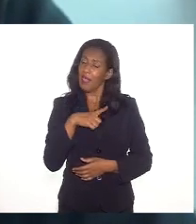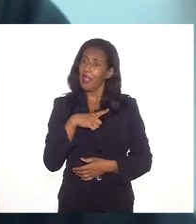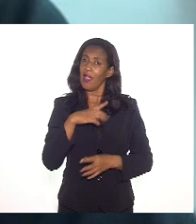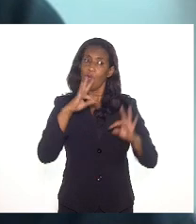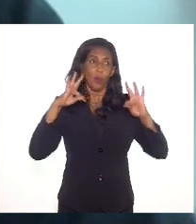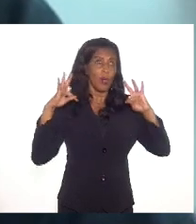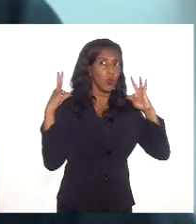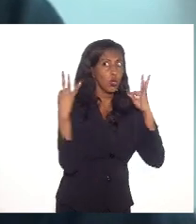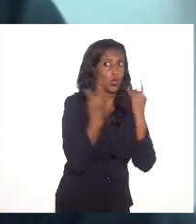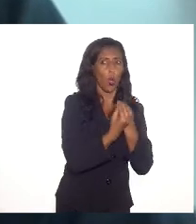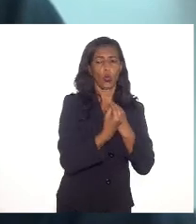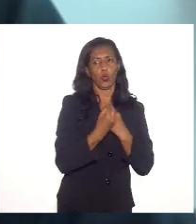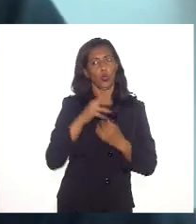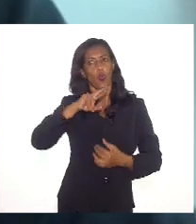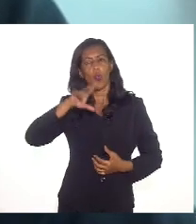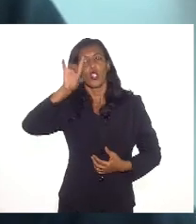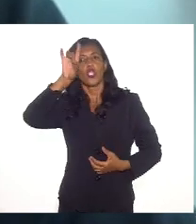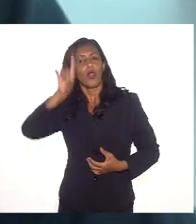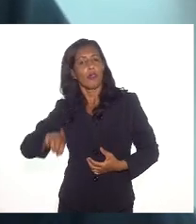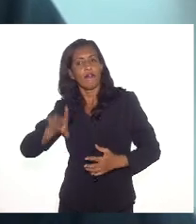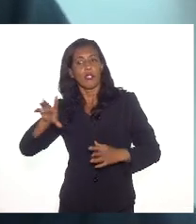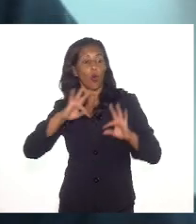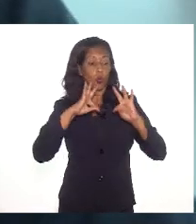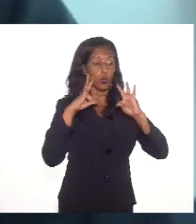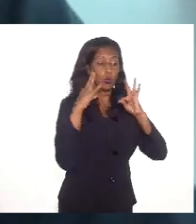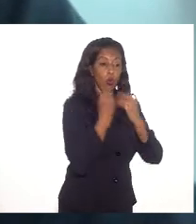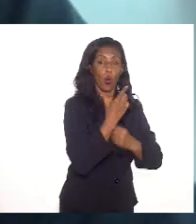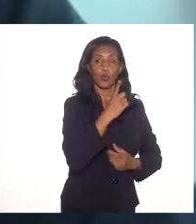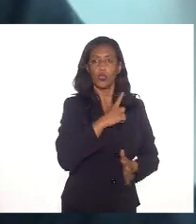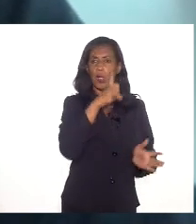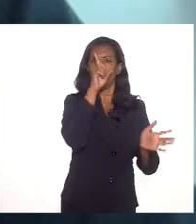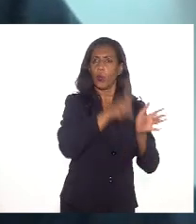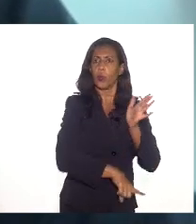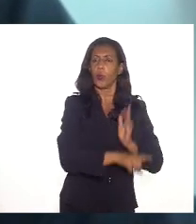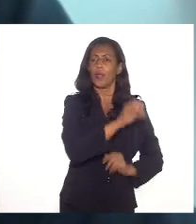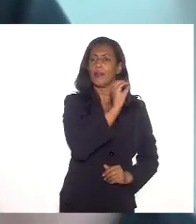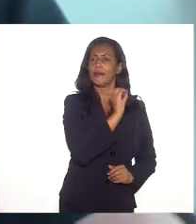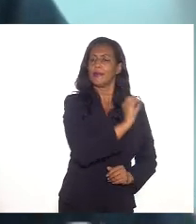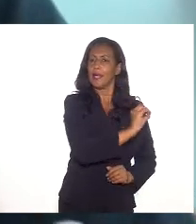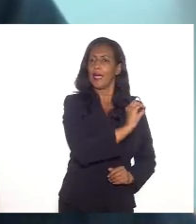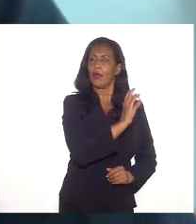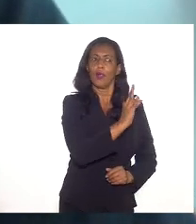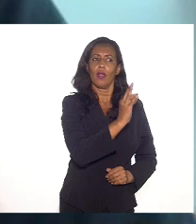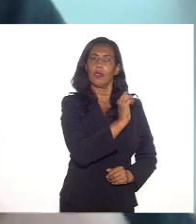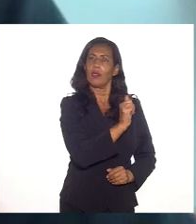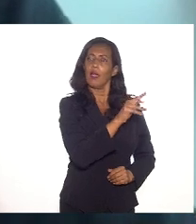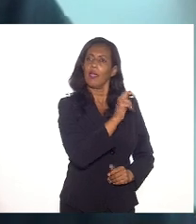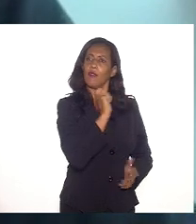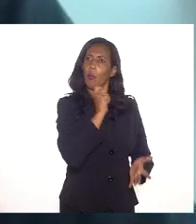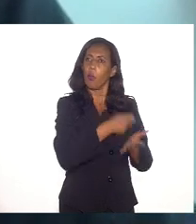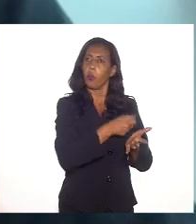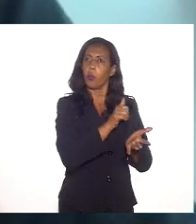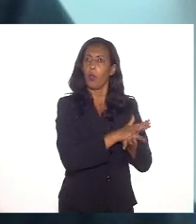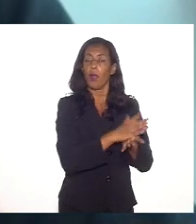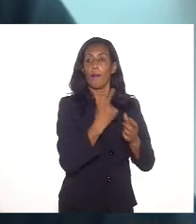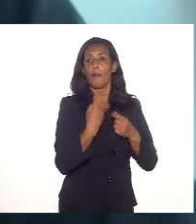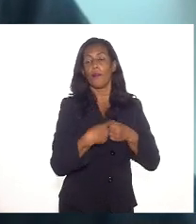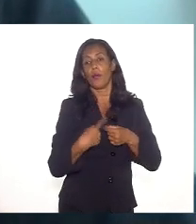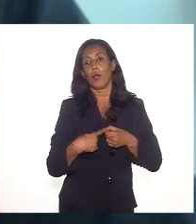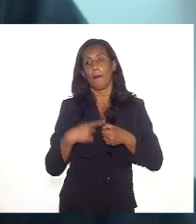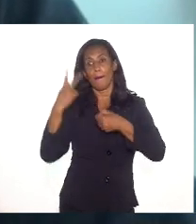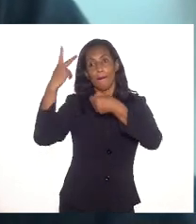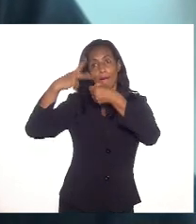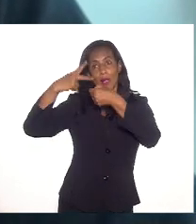todo. E aí tem subsídio, que geralmente é o municipal, no caso de Maricá, que é afortunado ali pelos royalties do petróleo. E aí